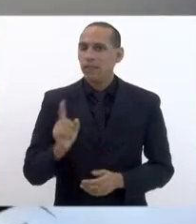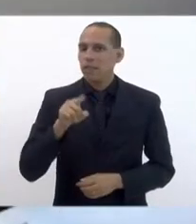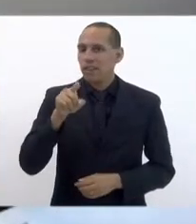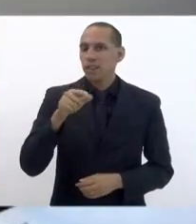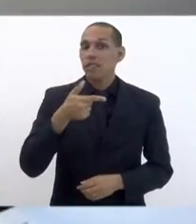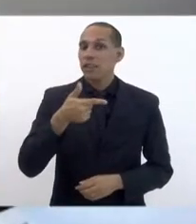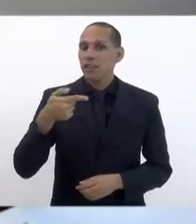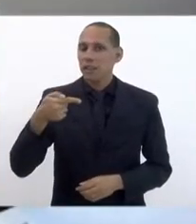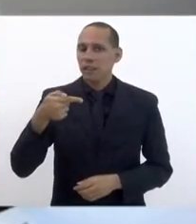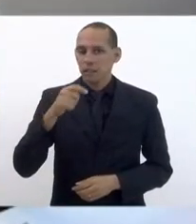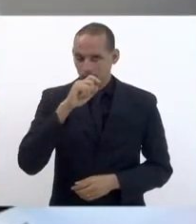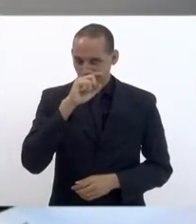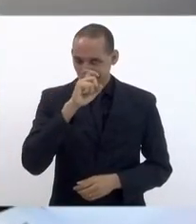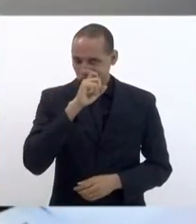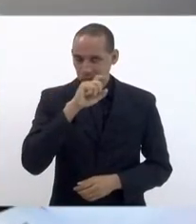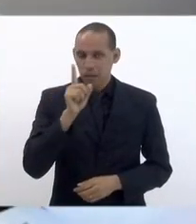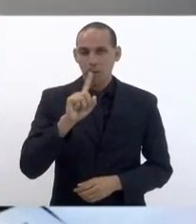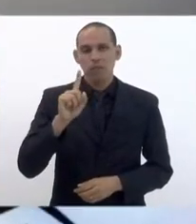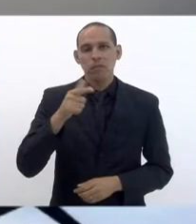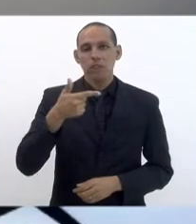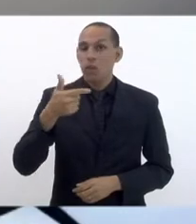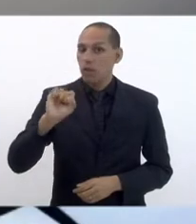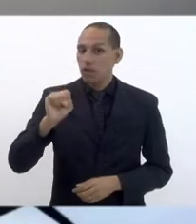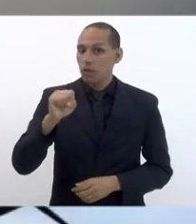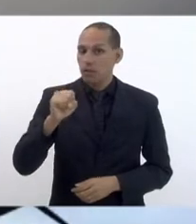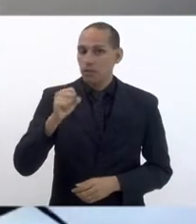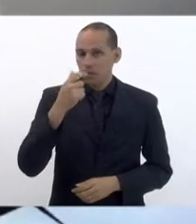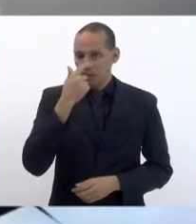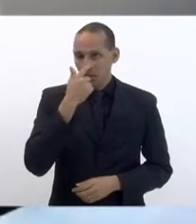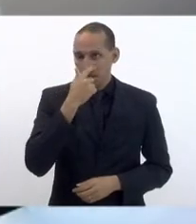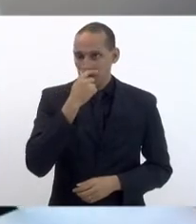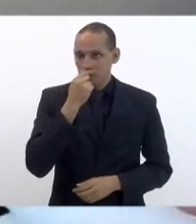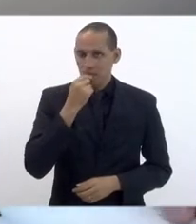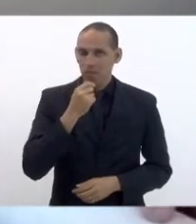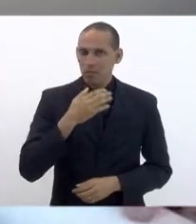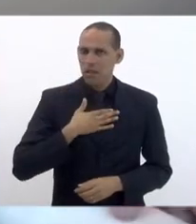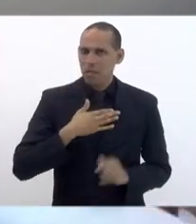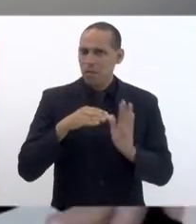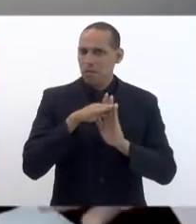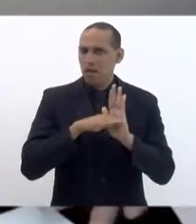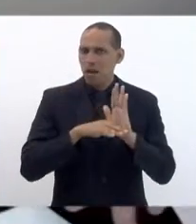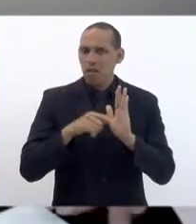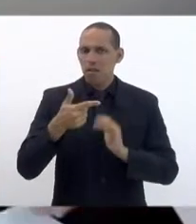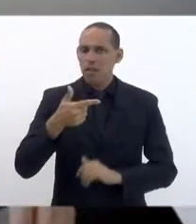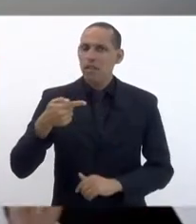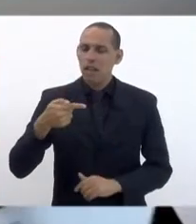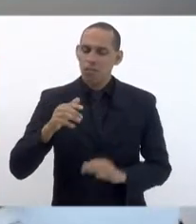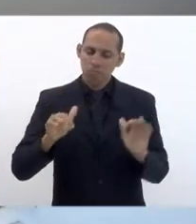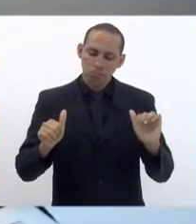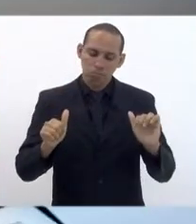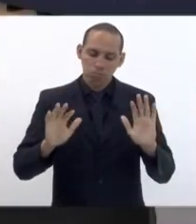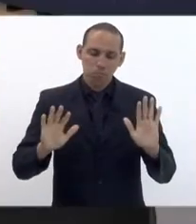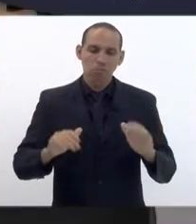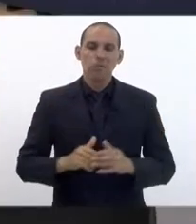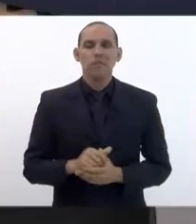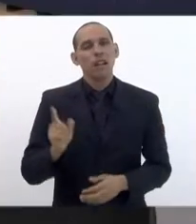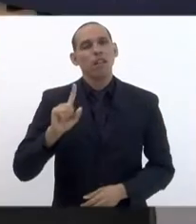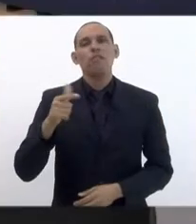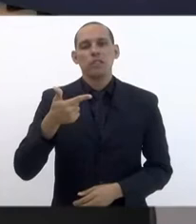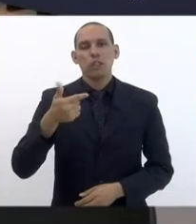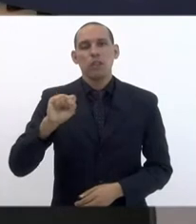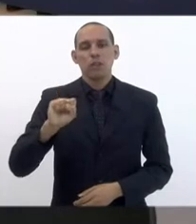27. Não, 28. 28. 28. 28. Na minha pauta dá 27, mas tudo bem.